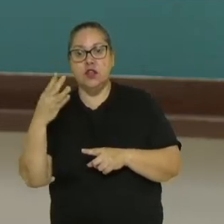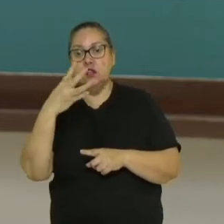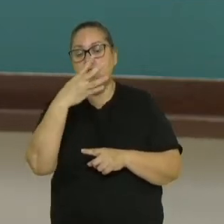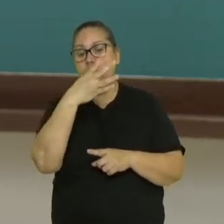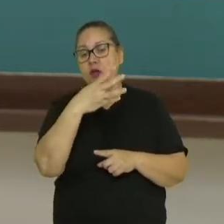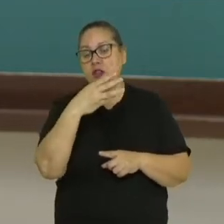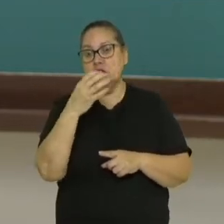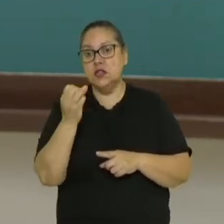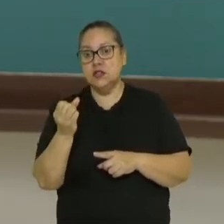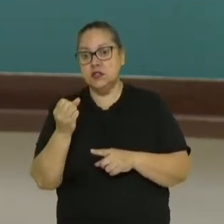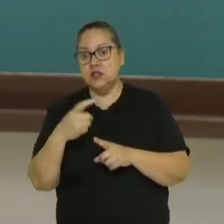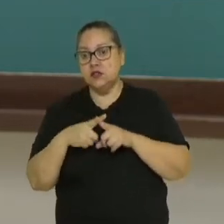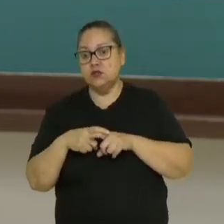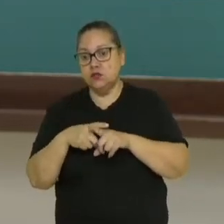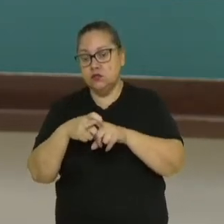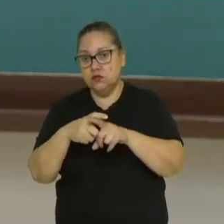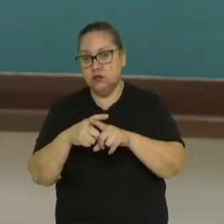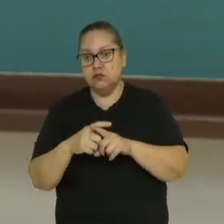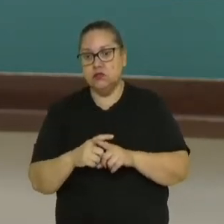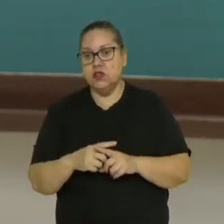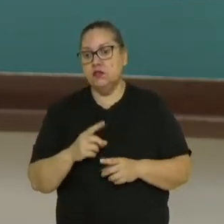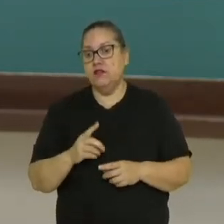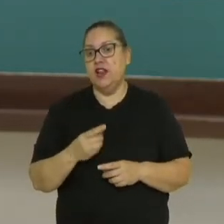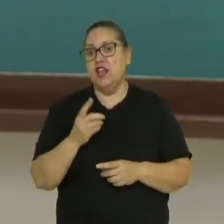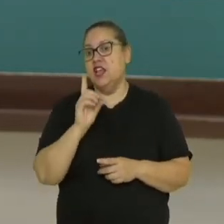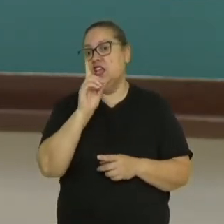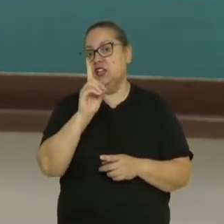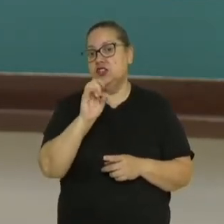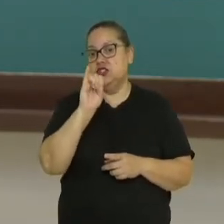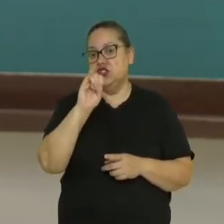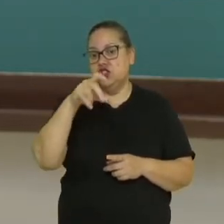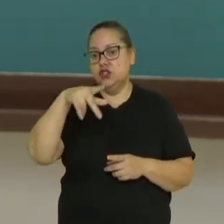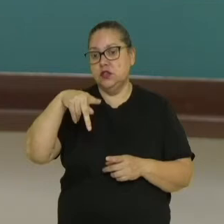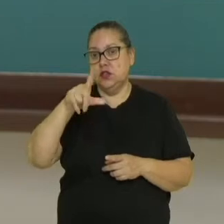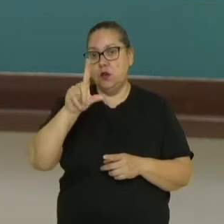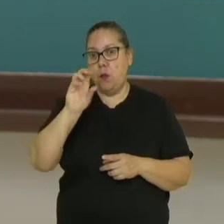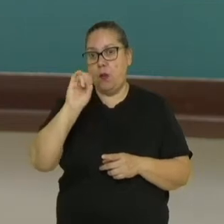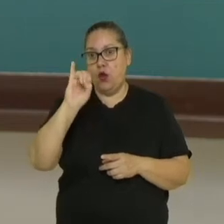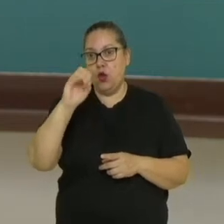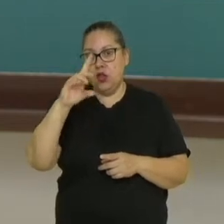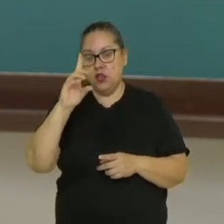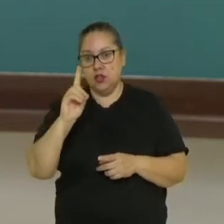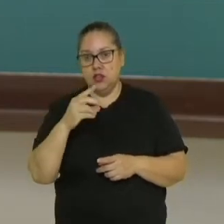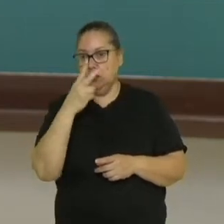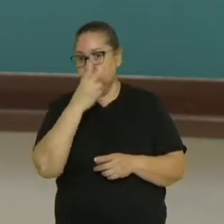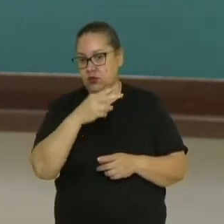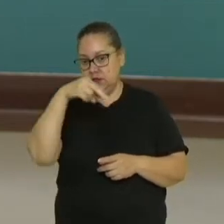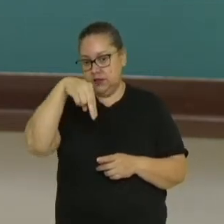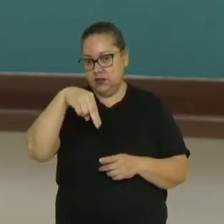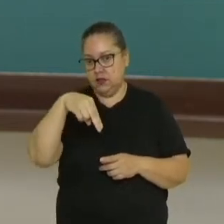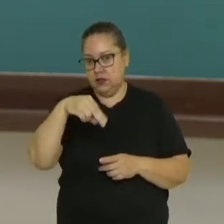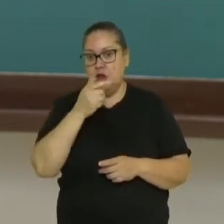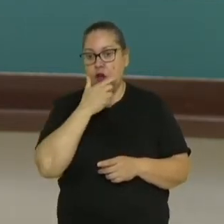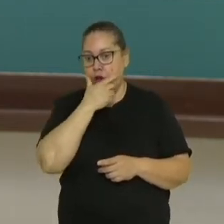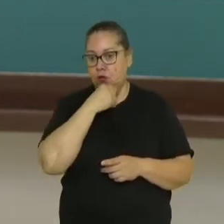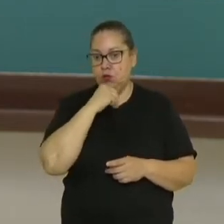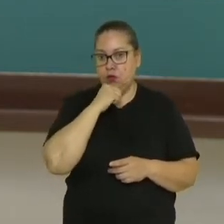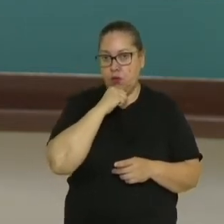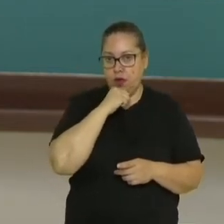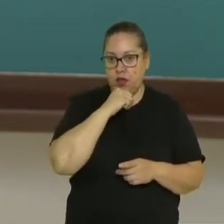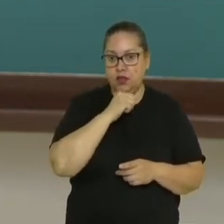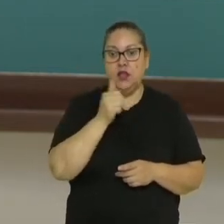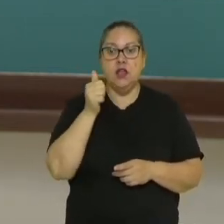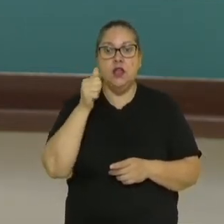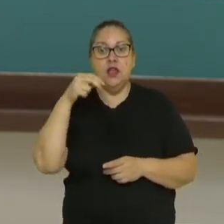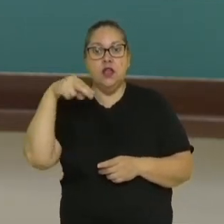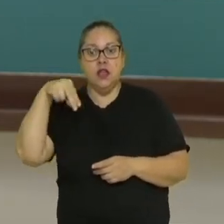falar diploide, é porque ele tem 2, né? Ela está duplicada. Um do pai e o da mãe. Se eu falar haploide, é